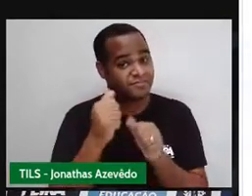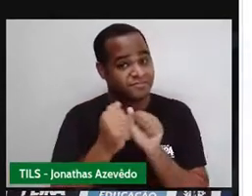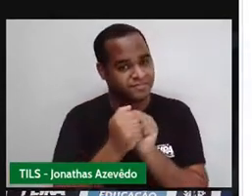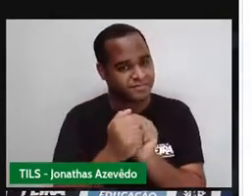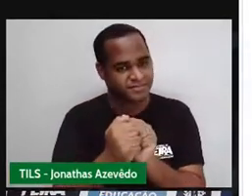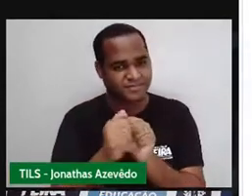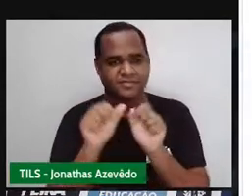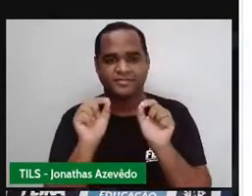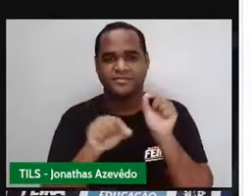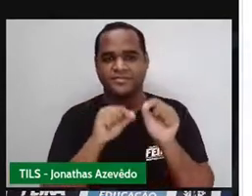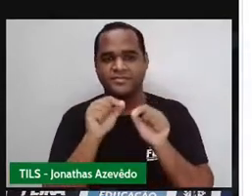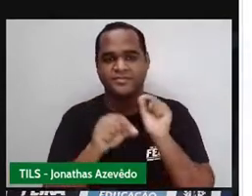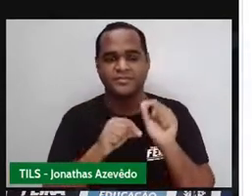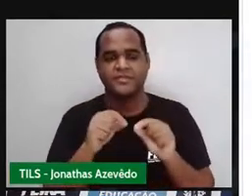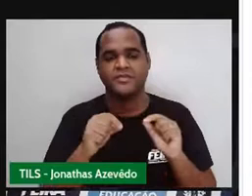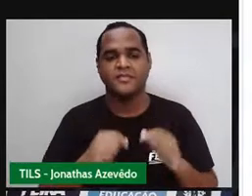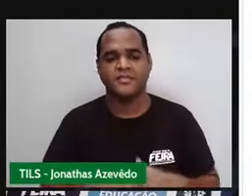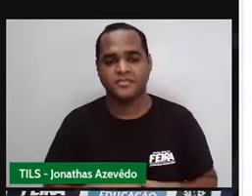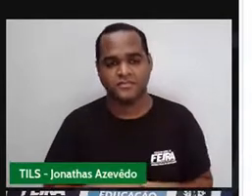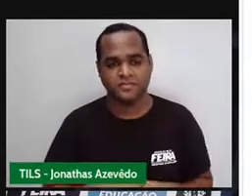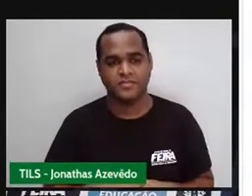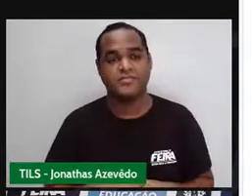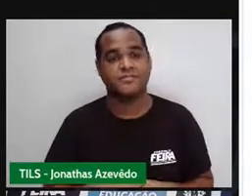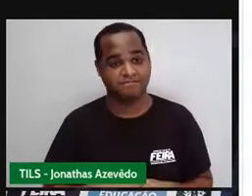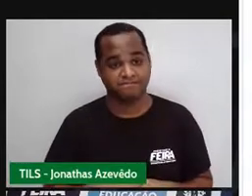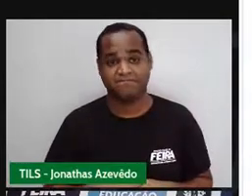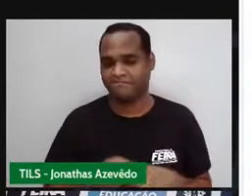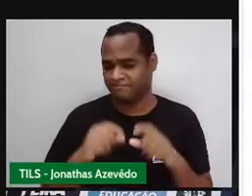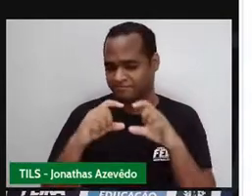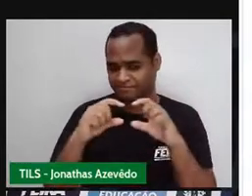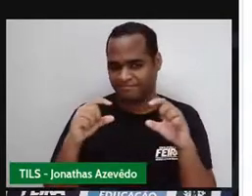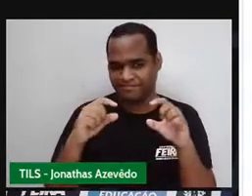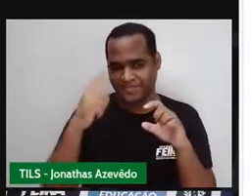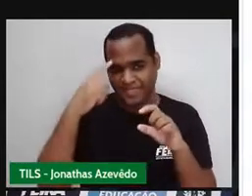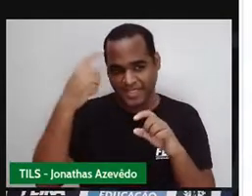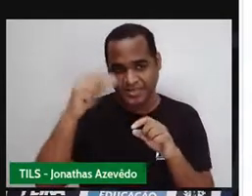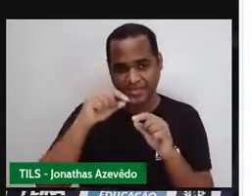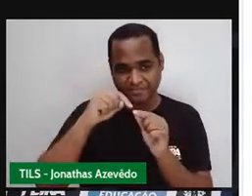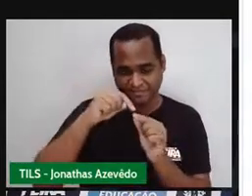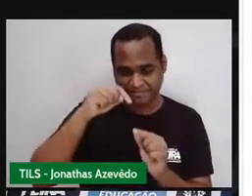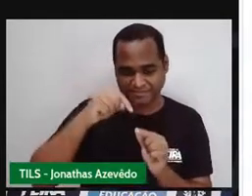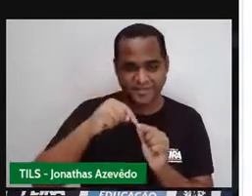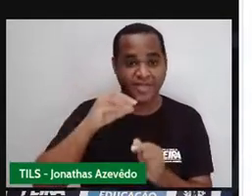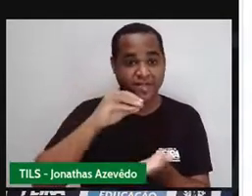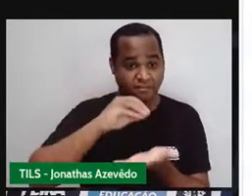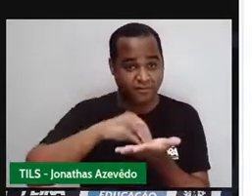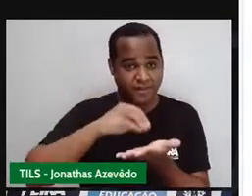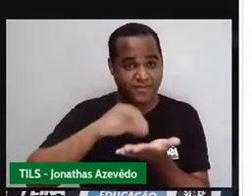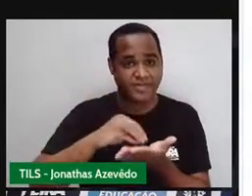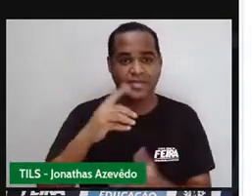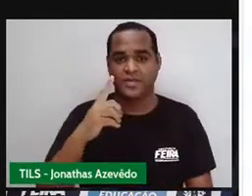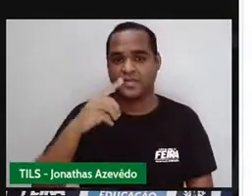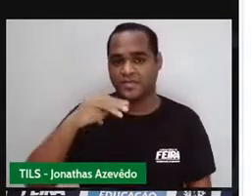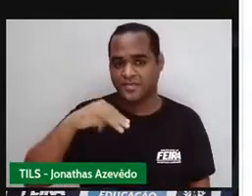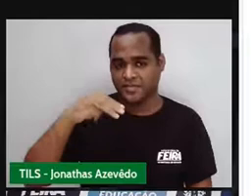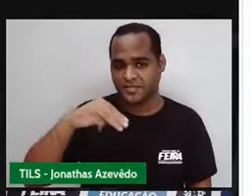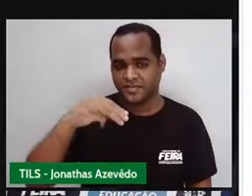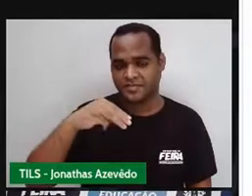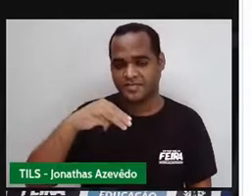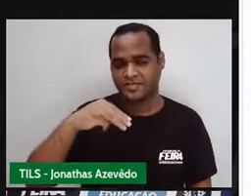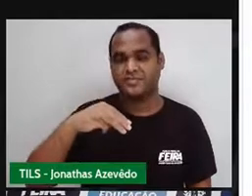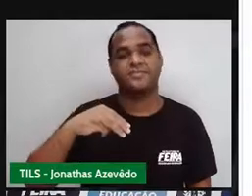esse pedaço da parede é esse pedacinho aqui ó esse pedacinho aqui é um,